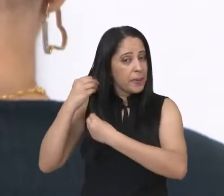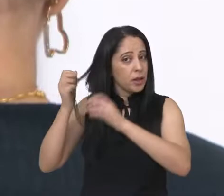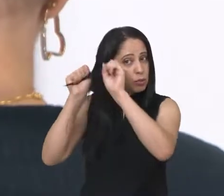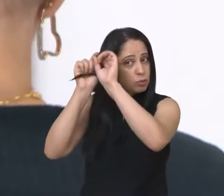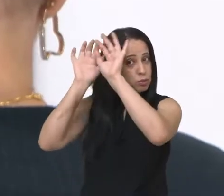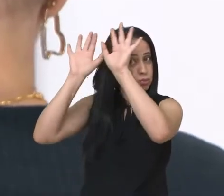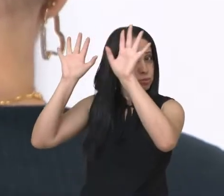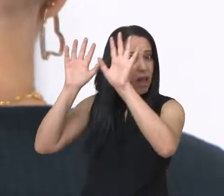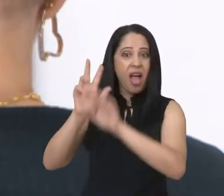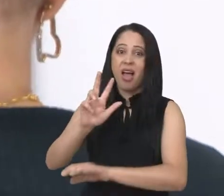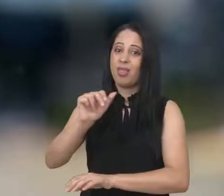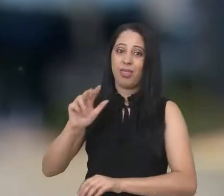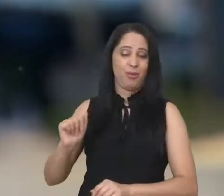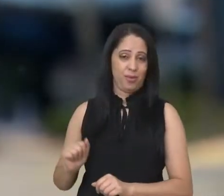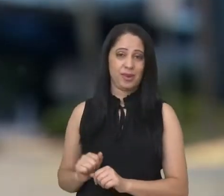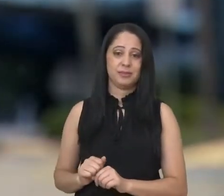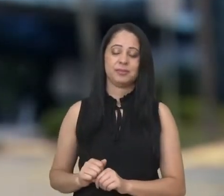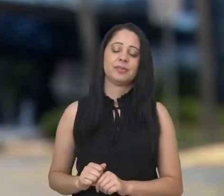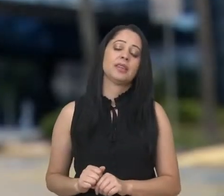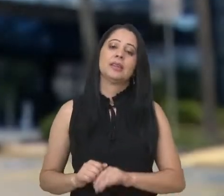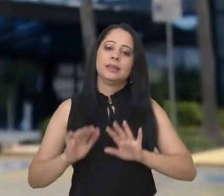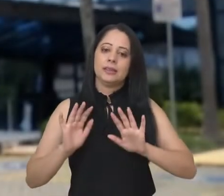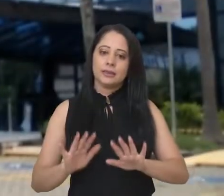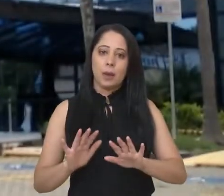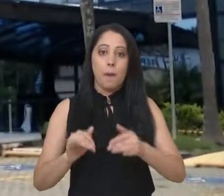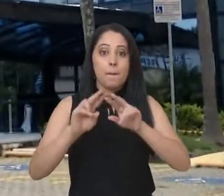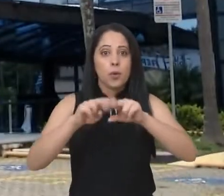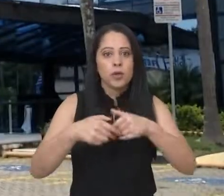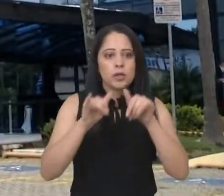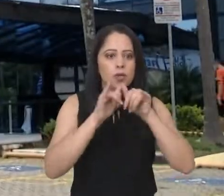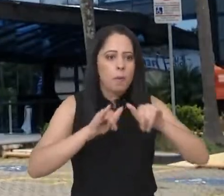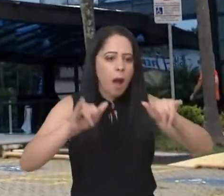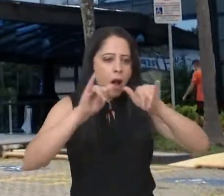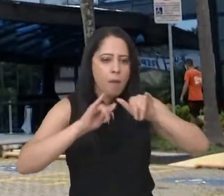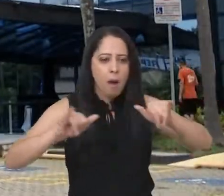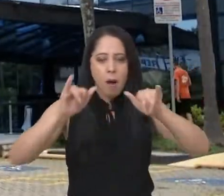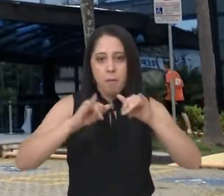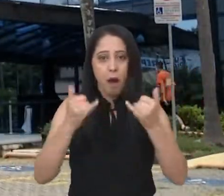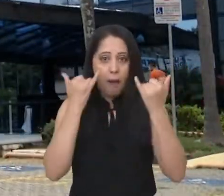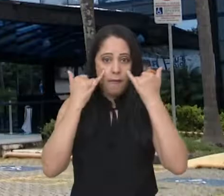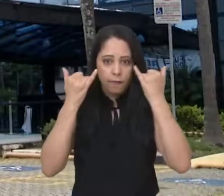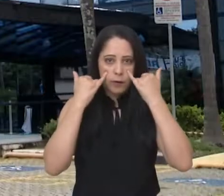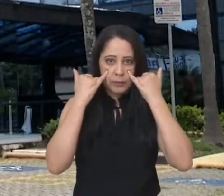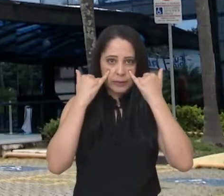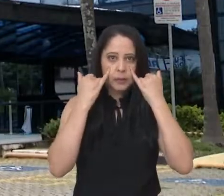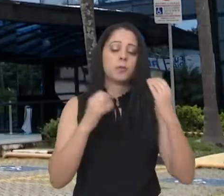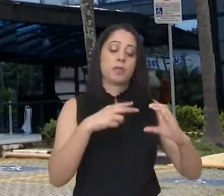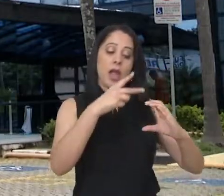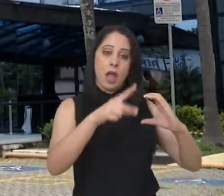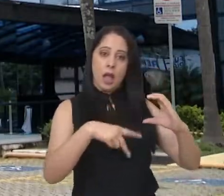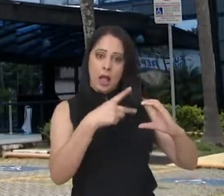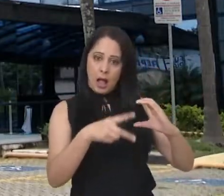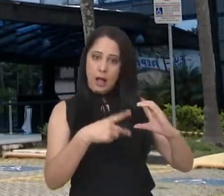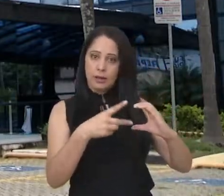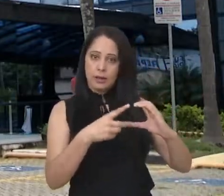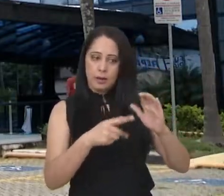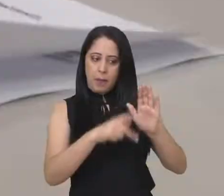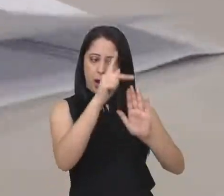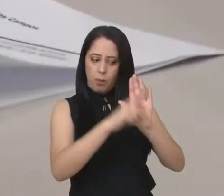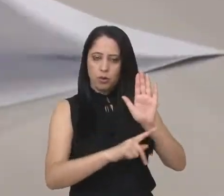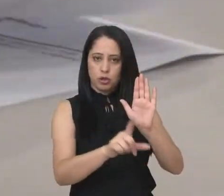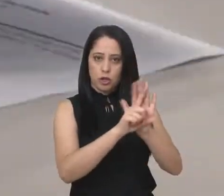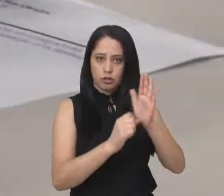cabelos não crescem mais. E na tentativa de ampliar a informação sobre a doença, a Câmara Municipal de São José dos